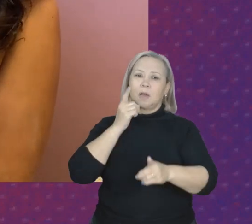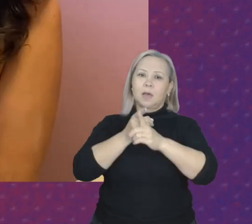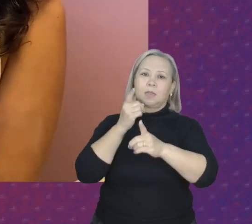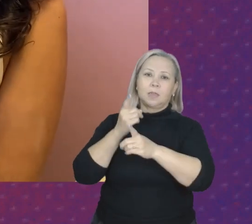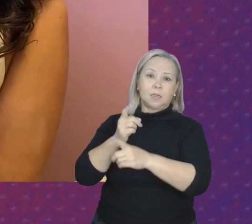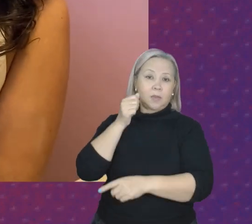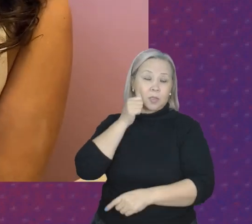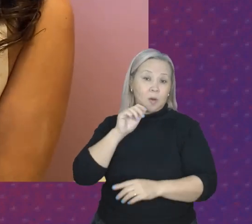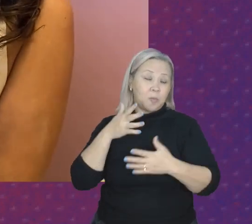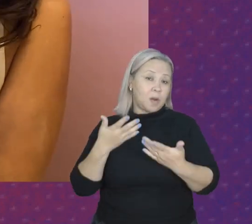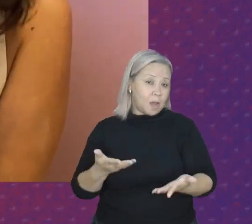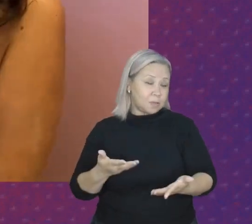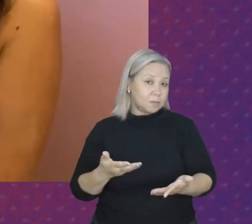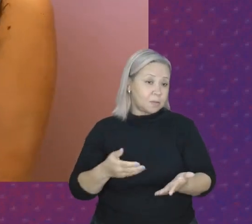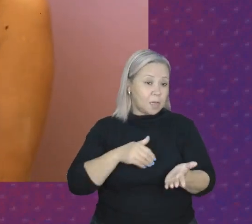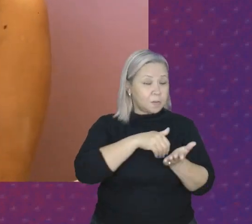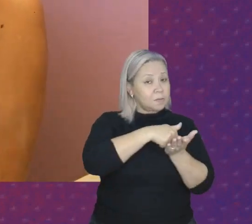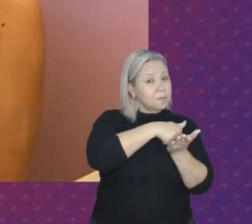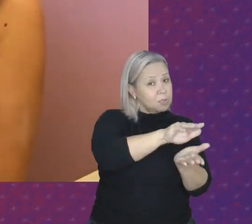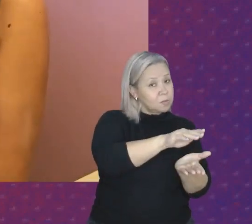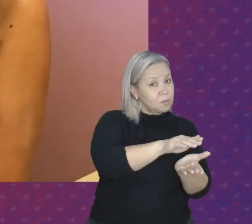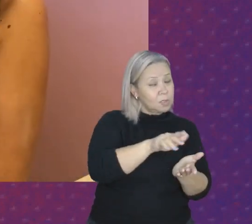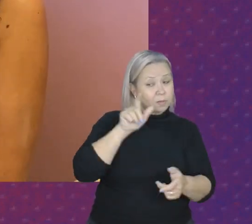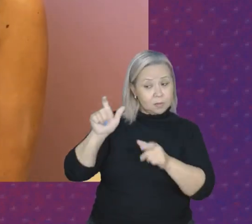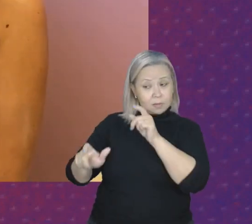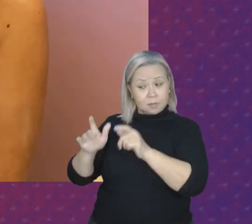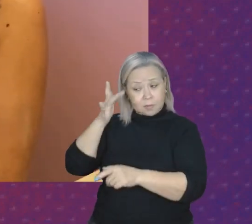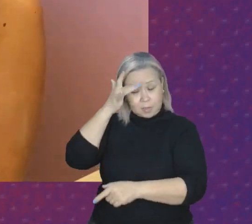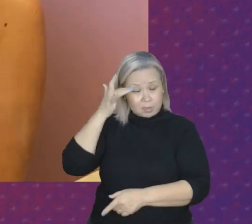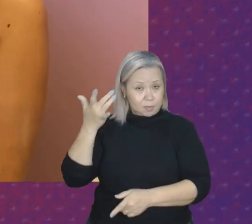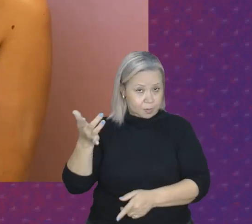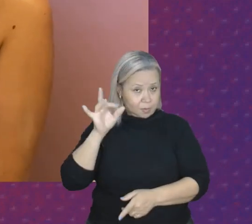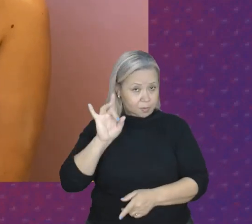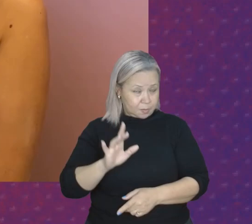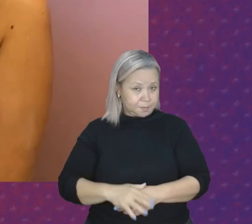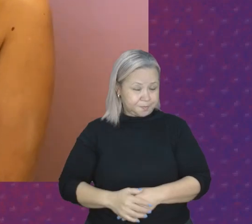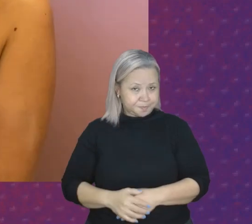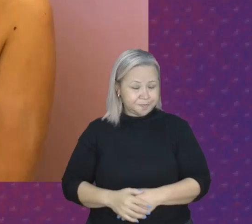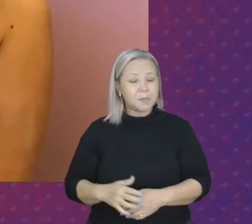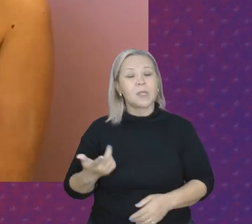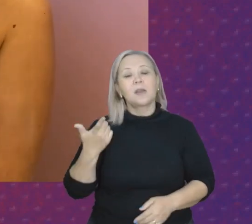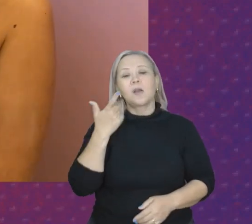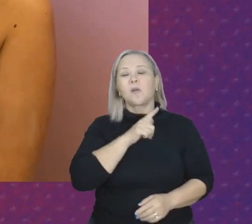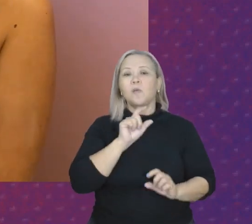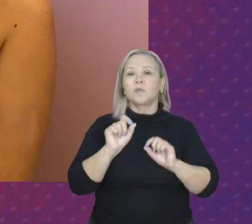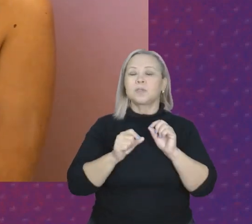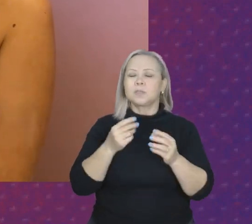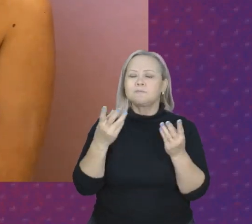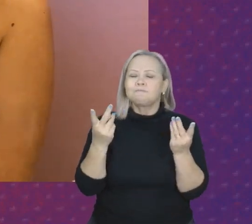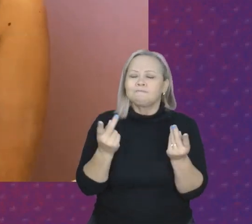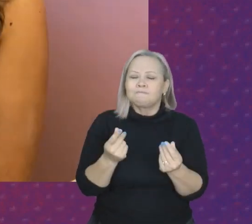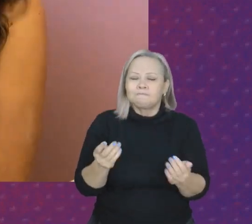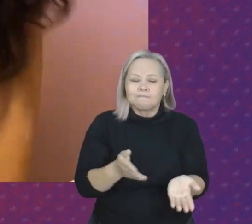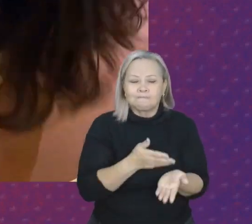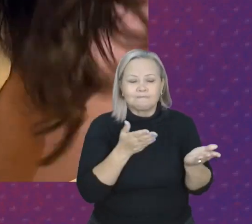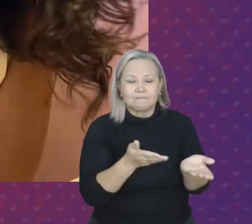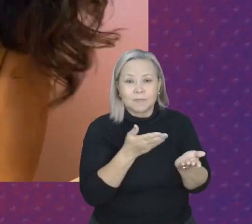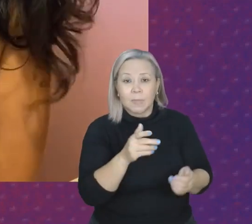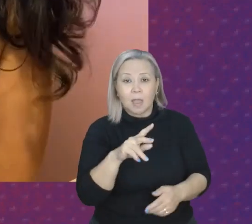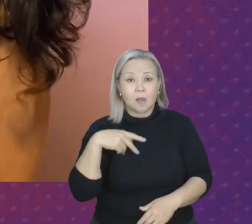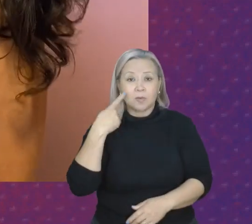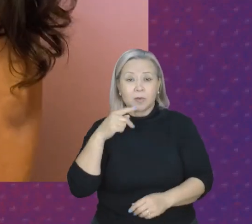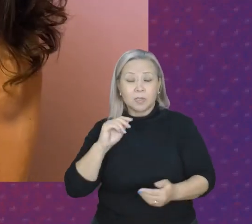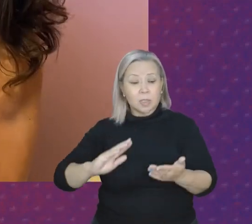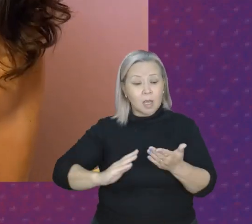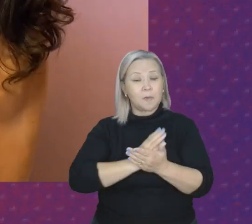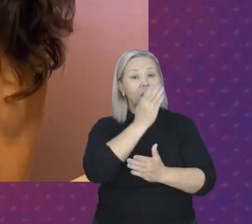nós estaríamos excluindo essas pessoas. E aí a gente conseguiu sensibilizar o conjunto dos vereadores e conseguiu aprovar